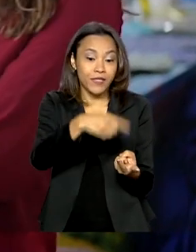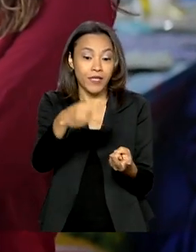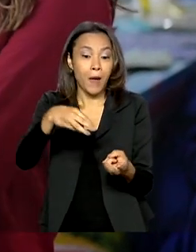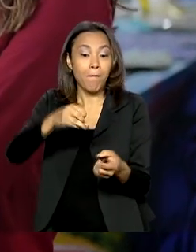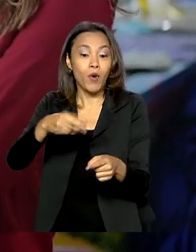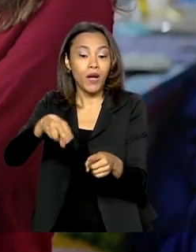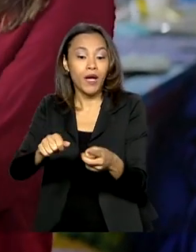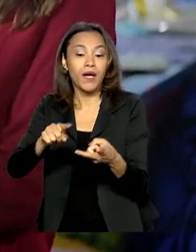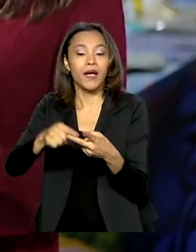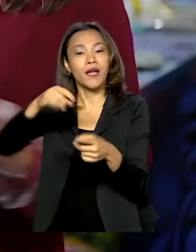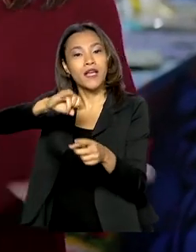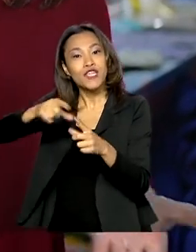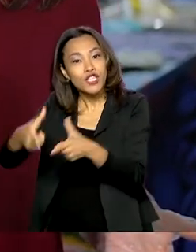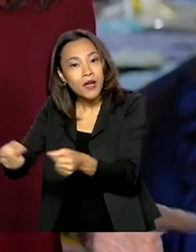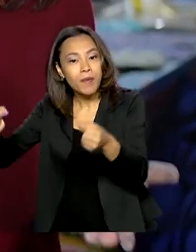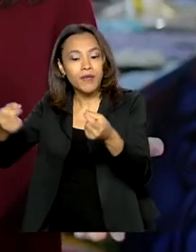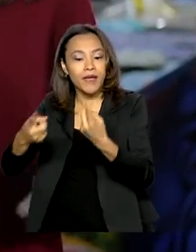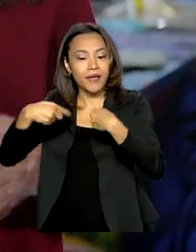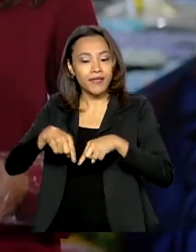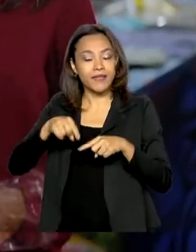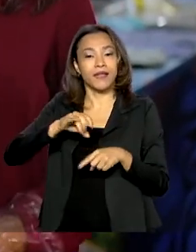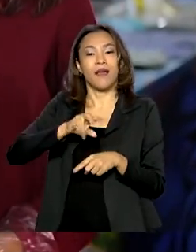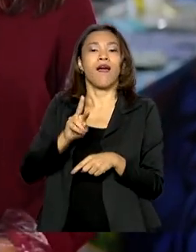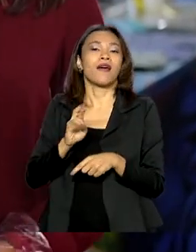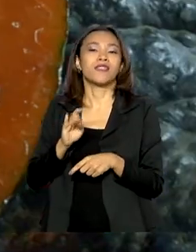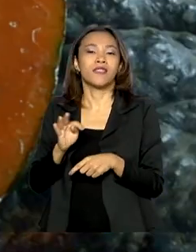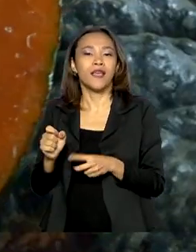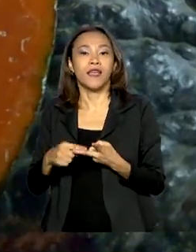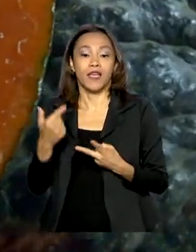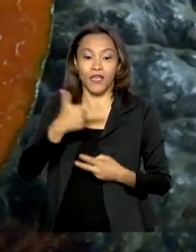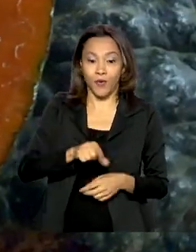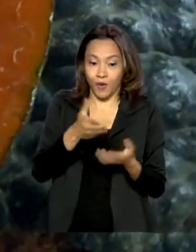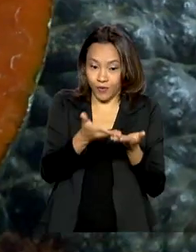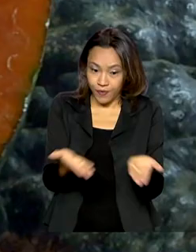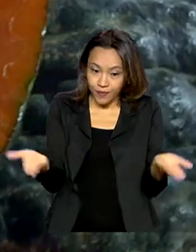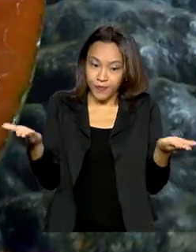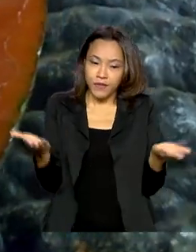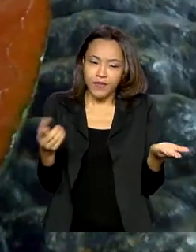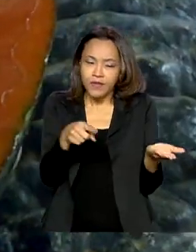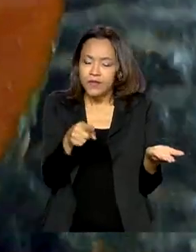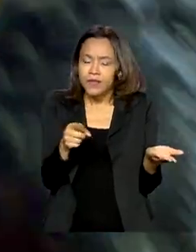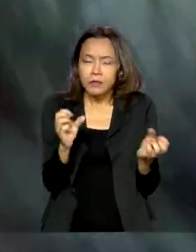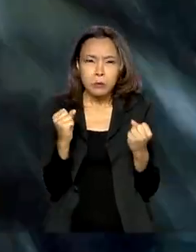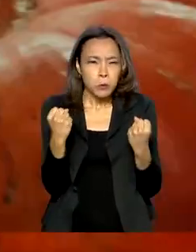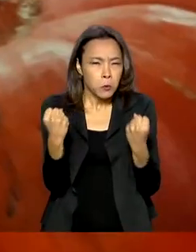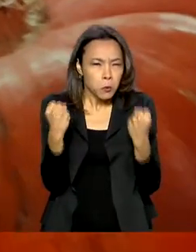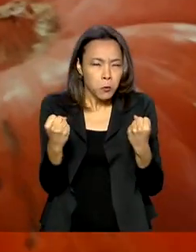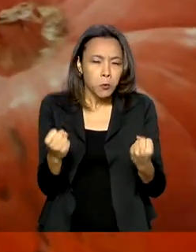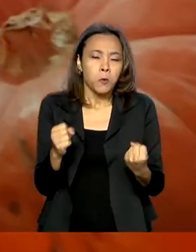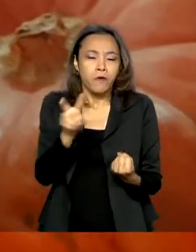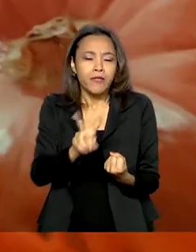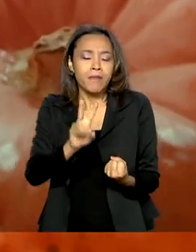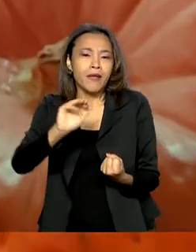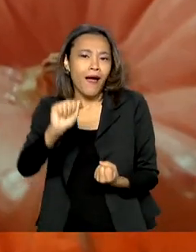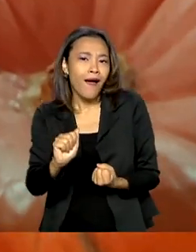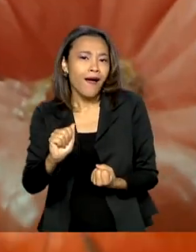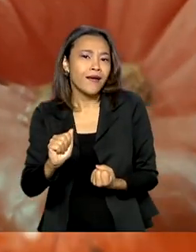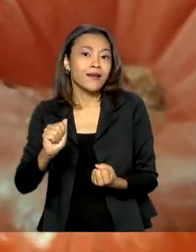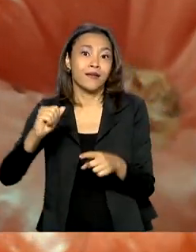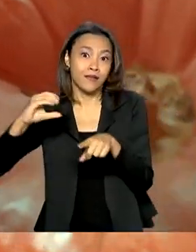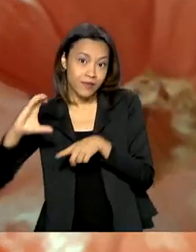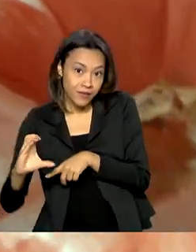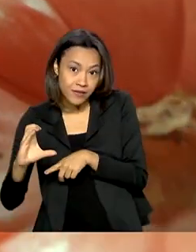moranga, japonesa, rasteira e jerimum. Elas são ricas em vitaminas A e C e